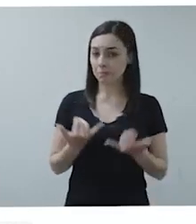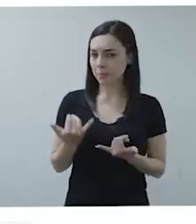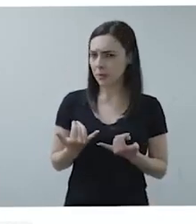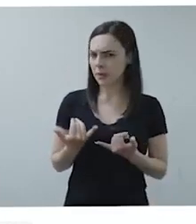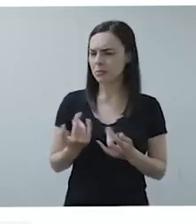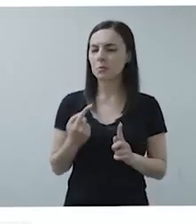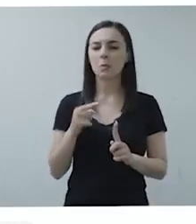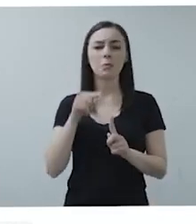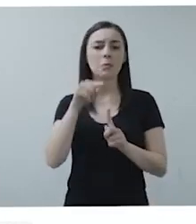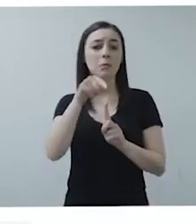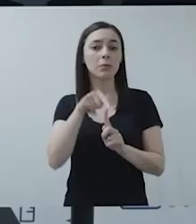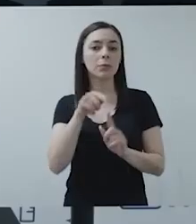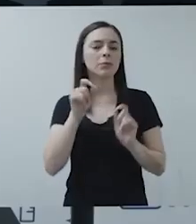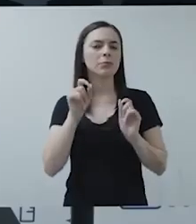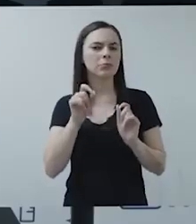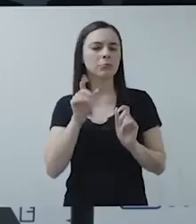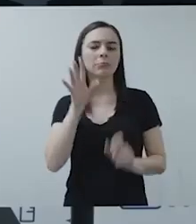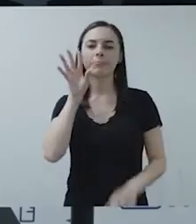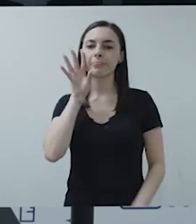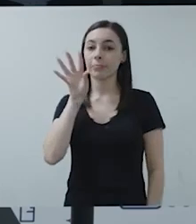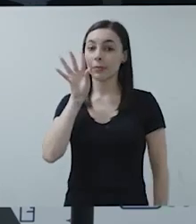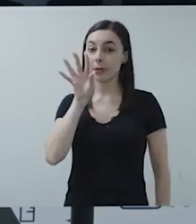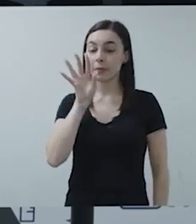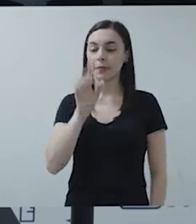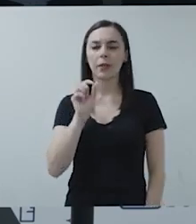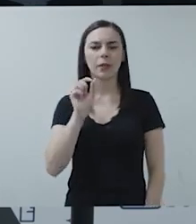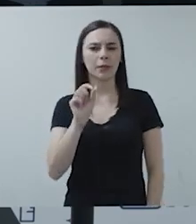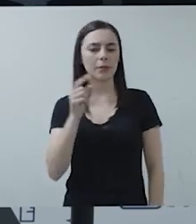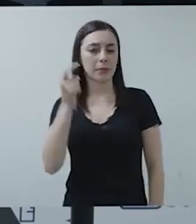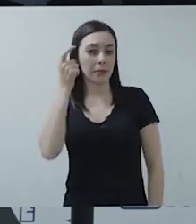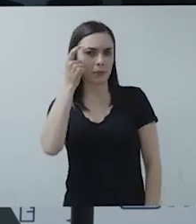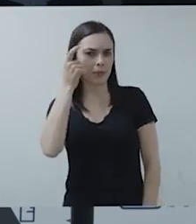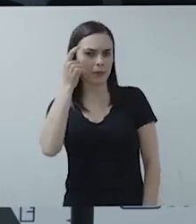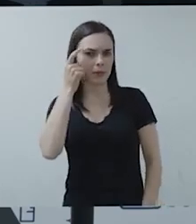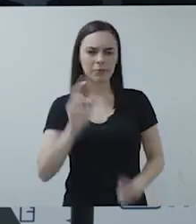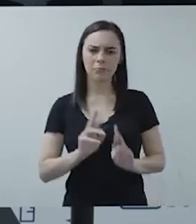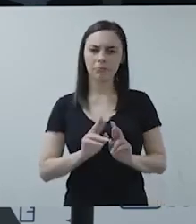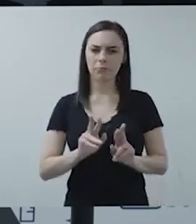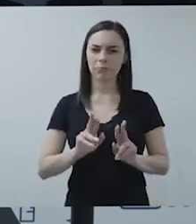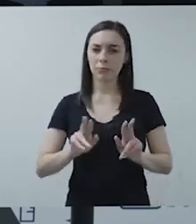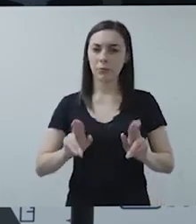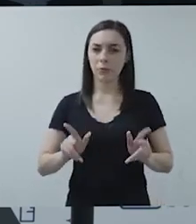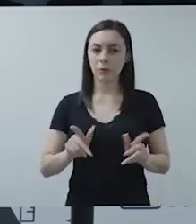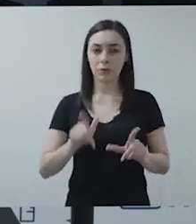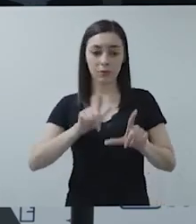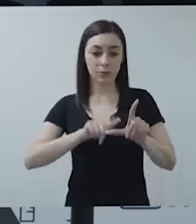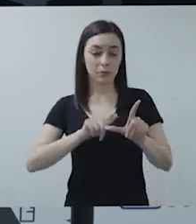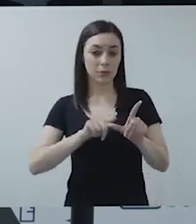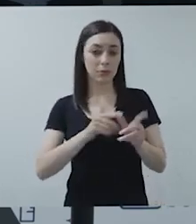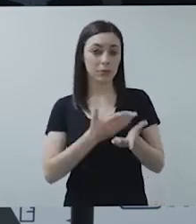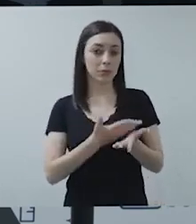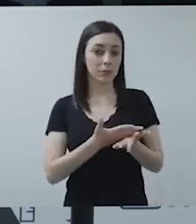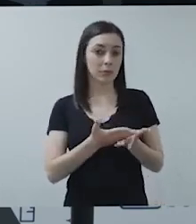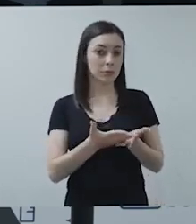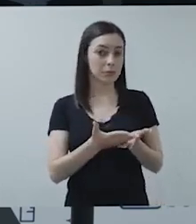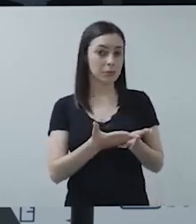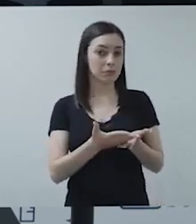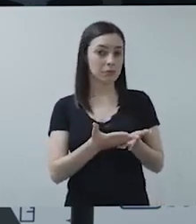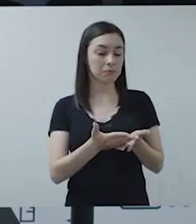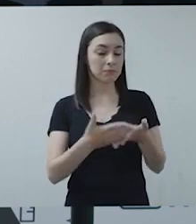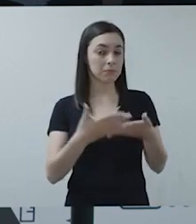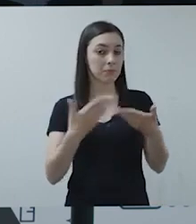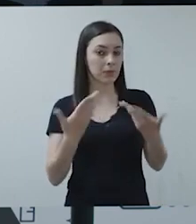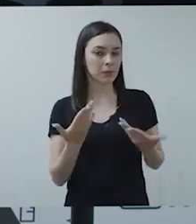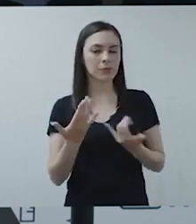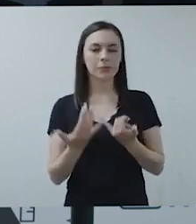então, é muito bacana. A gente tem que pensar em várias coisas que iniciam com uma certa letra. E é